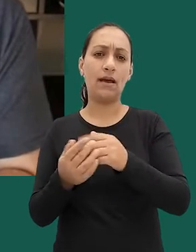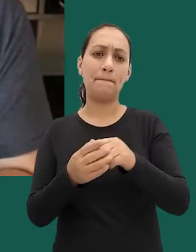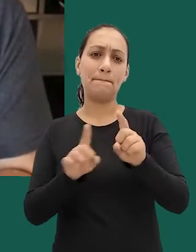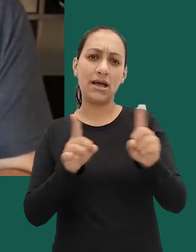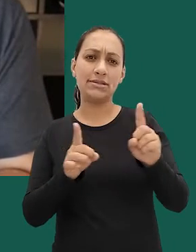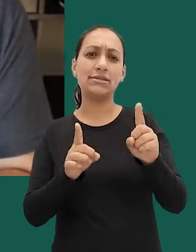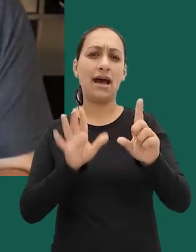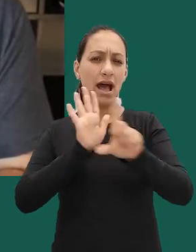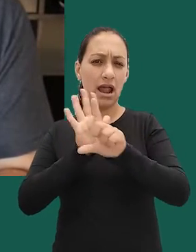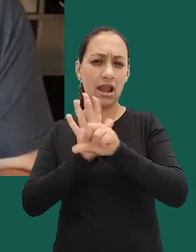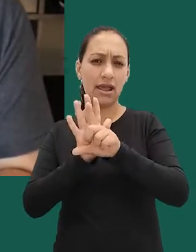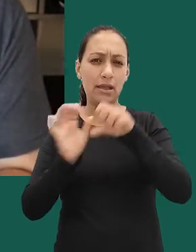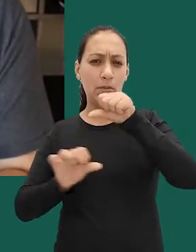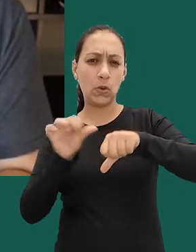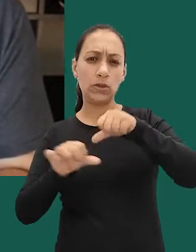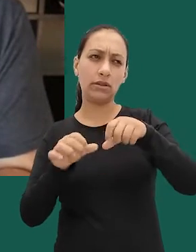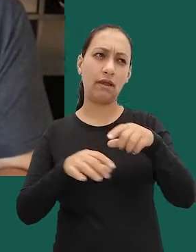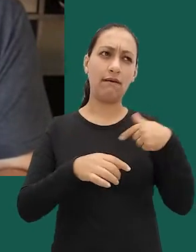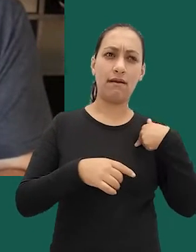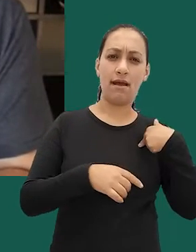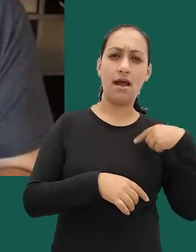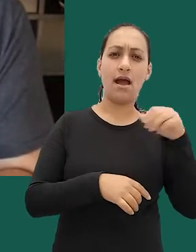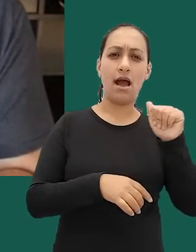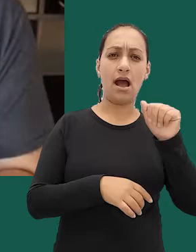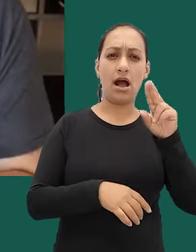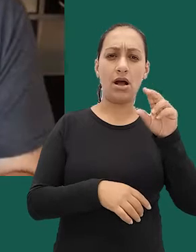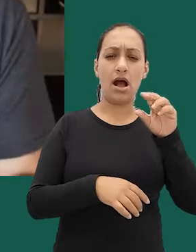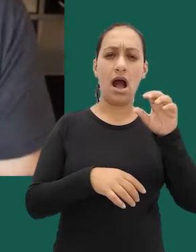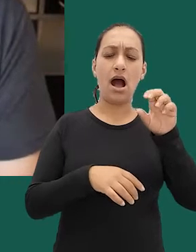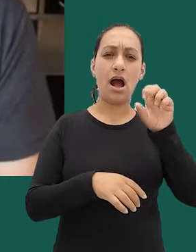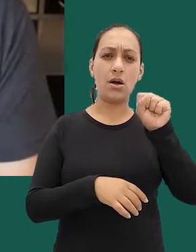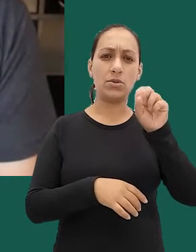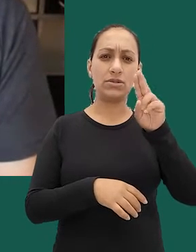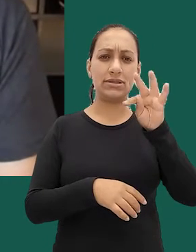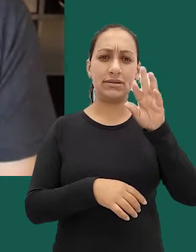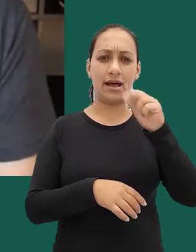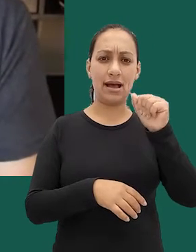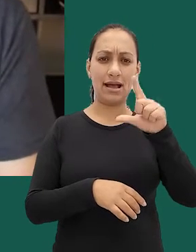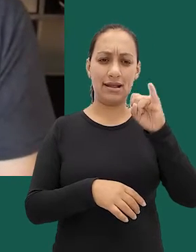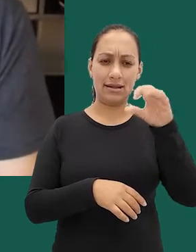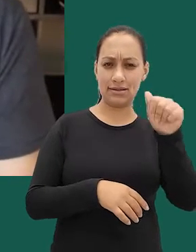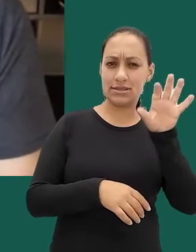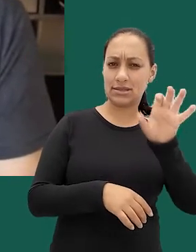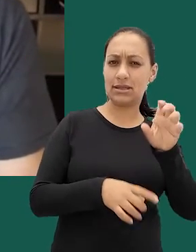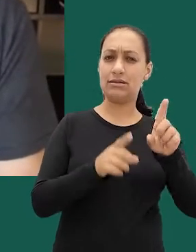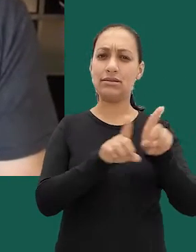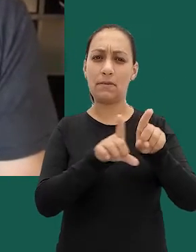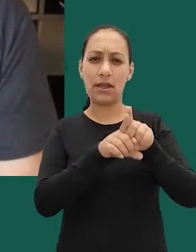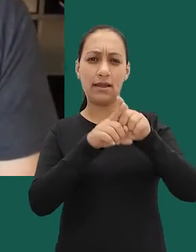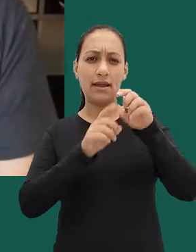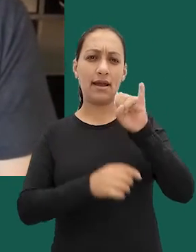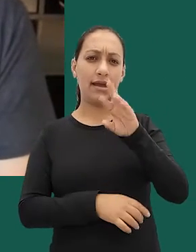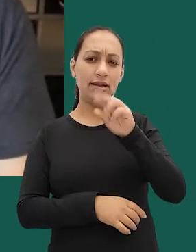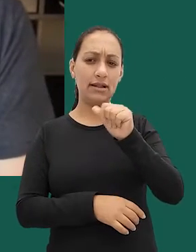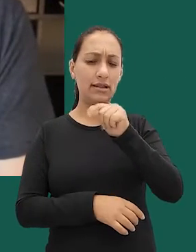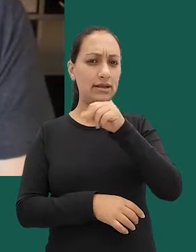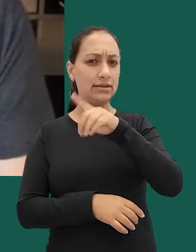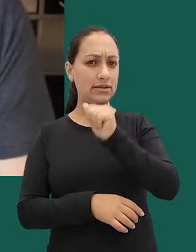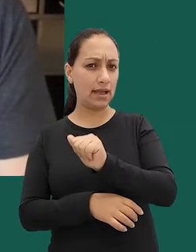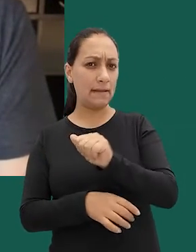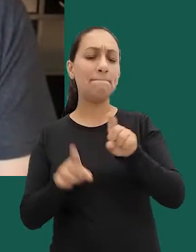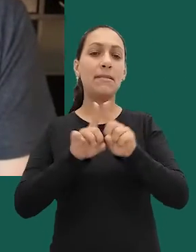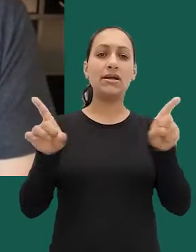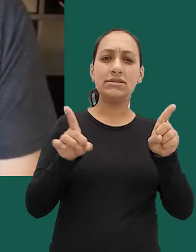variam um pouquinho, eu sei que na Austrália é assim, na Irlanda também. Esse é um caminho viável para quem pensa em sair do Brasil, melhorar